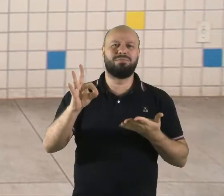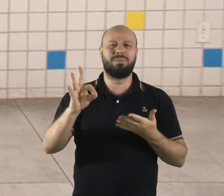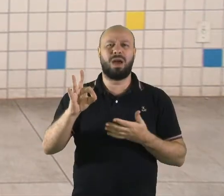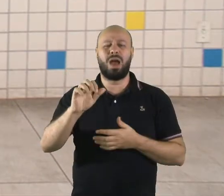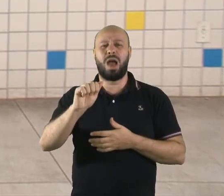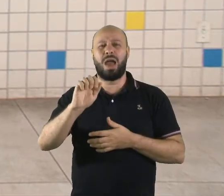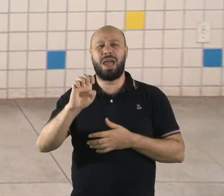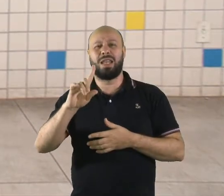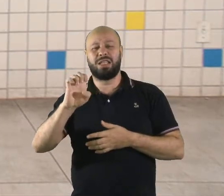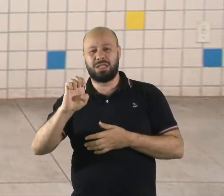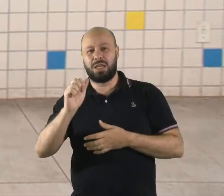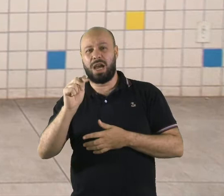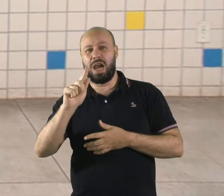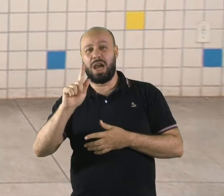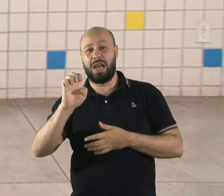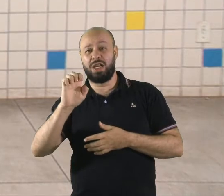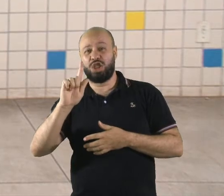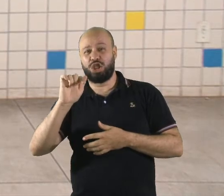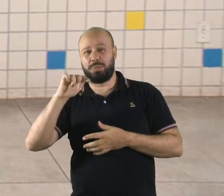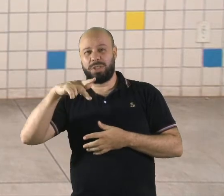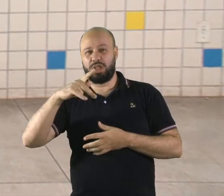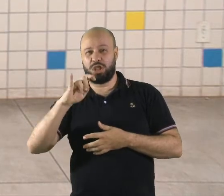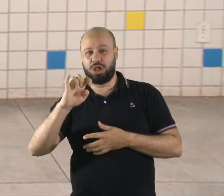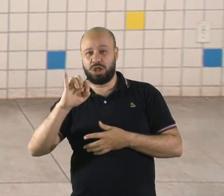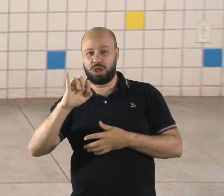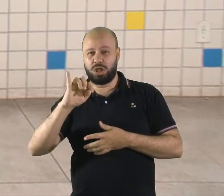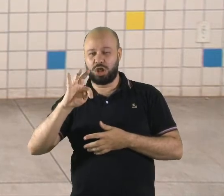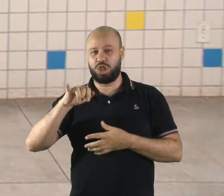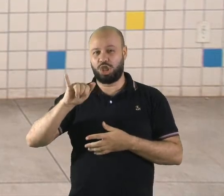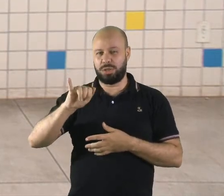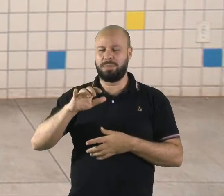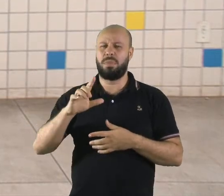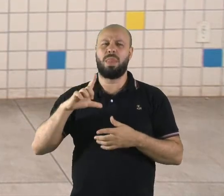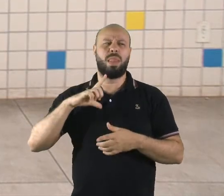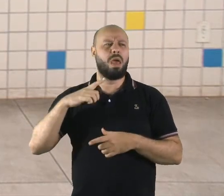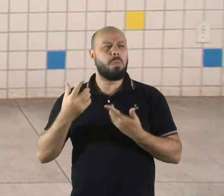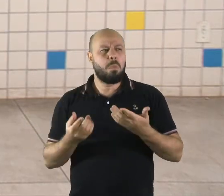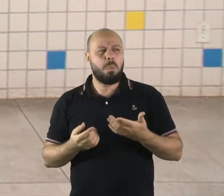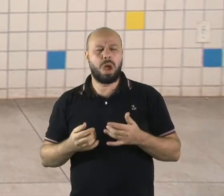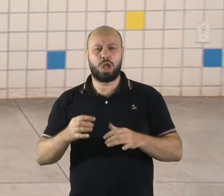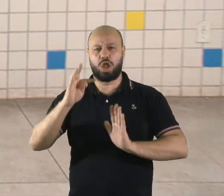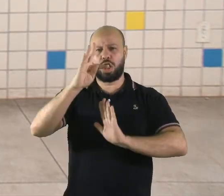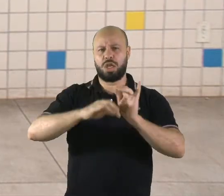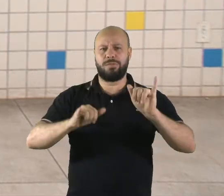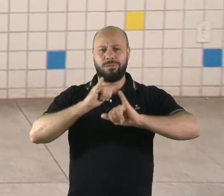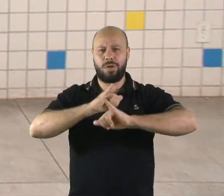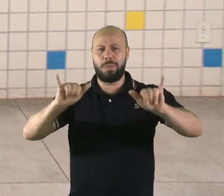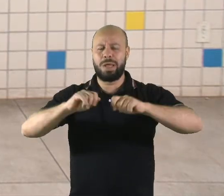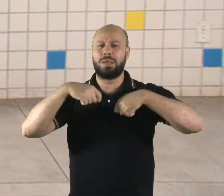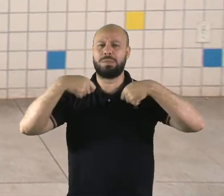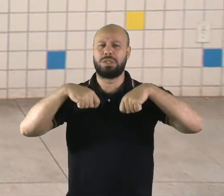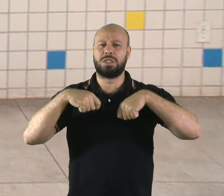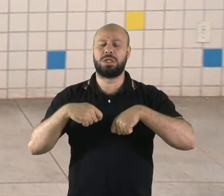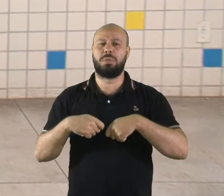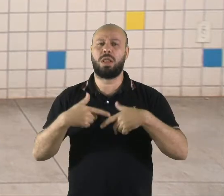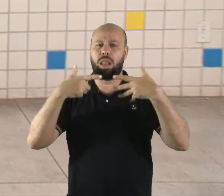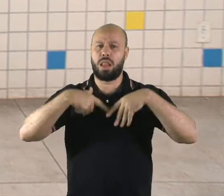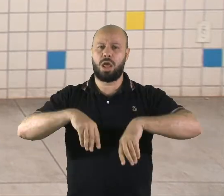os detalhes e quais as curiosidades? No seu texto informativo, você precisa ter uma